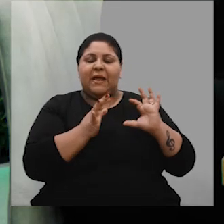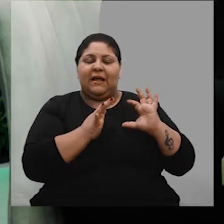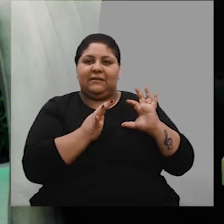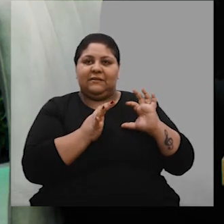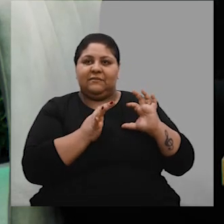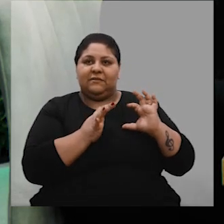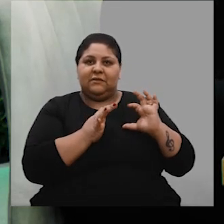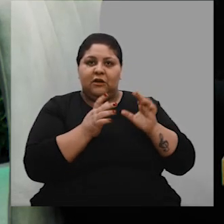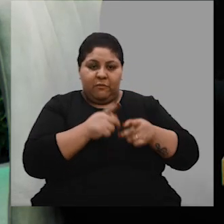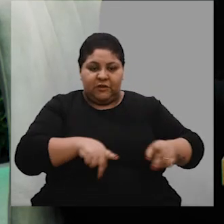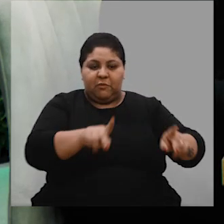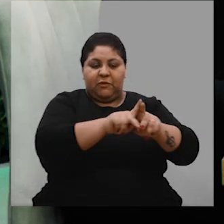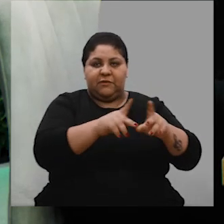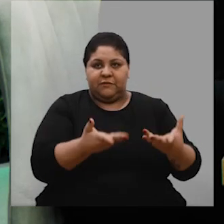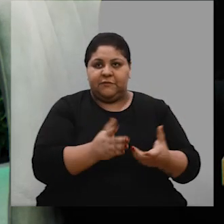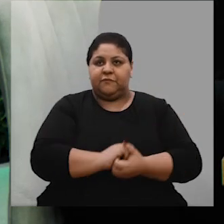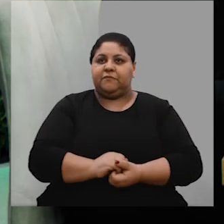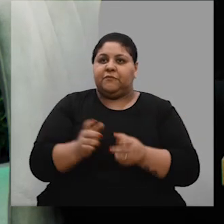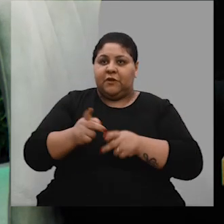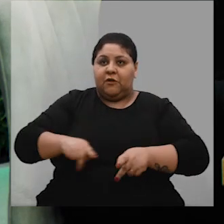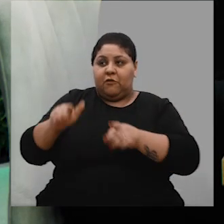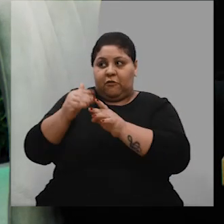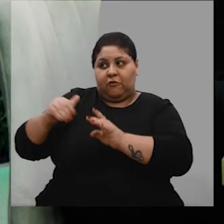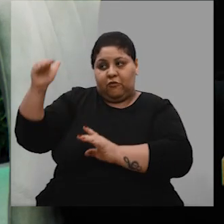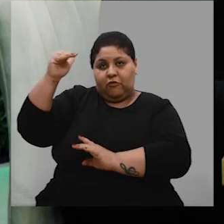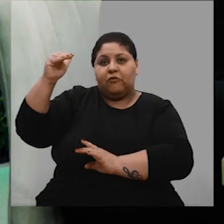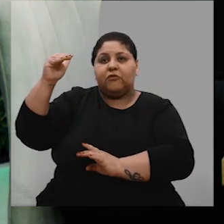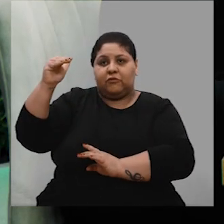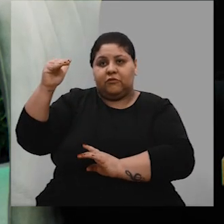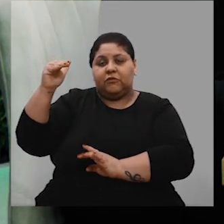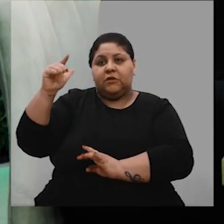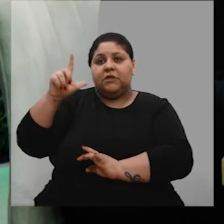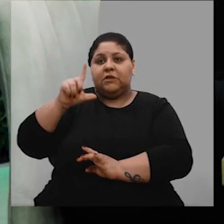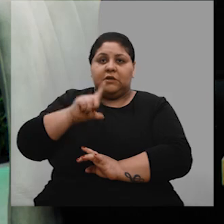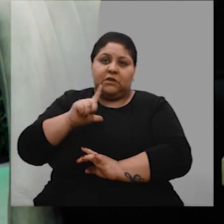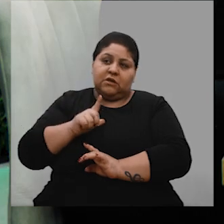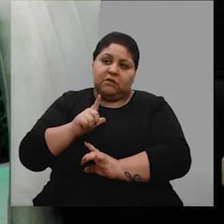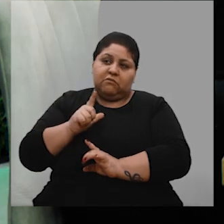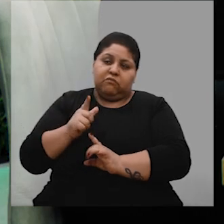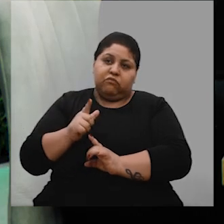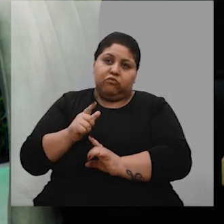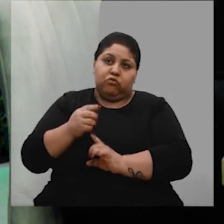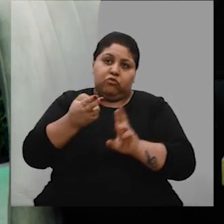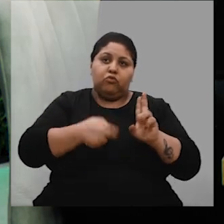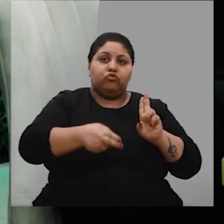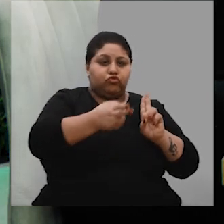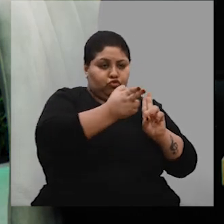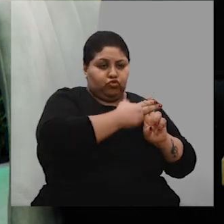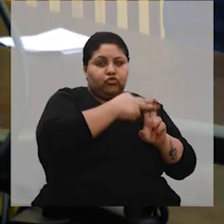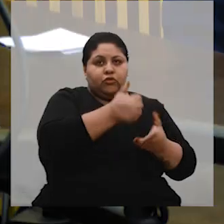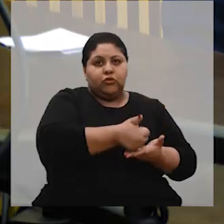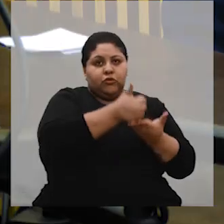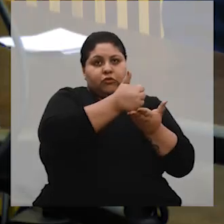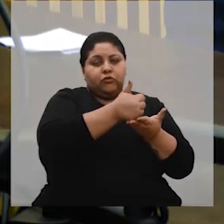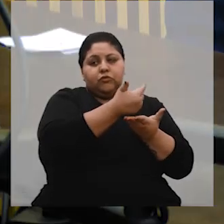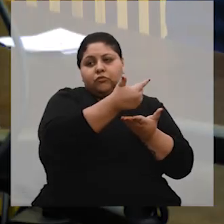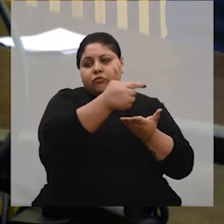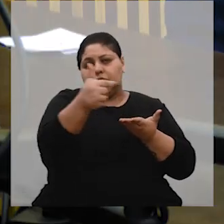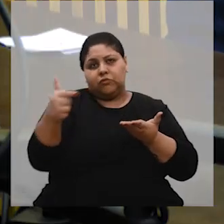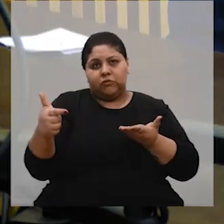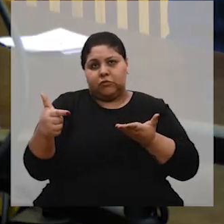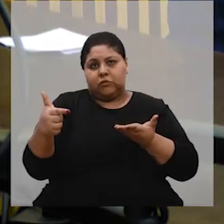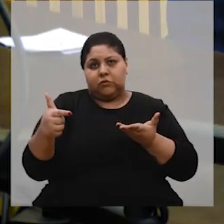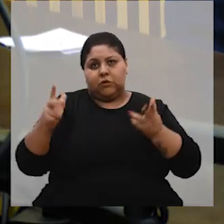para essa população. A população adulta, como a Renata disse, casos especiais, o SUS subsidia, o